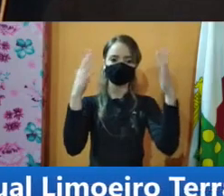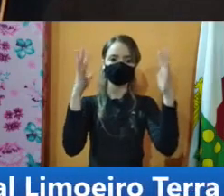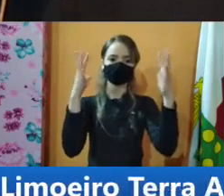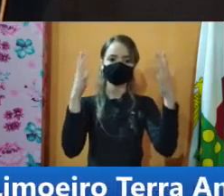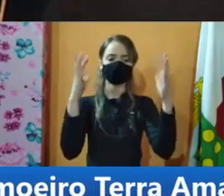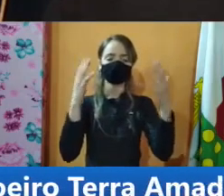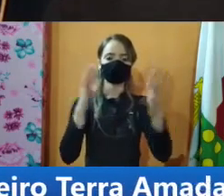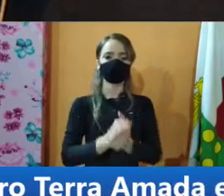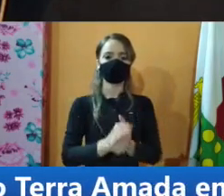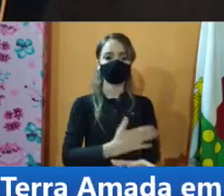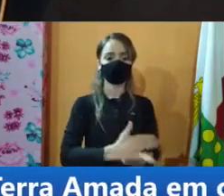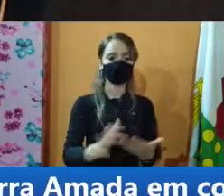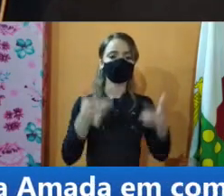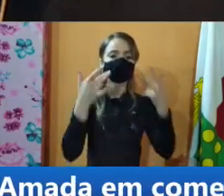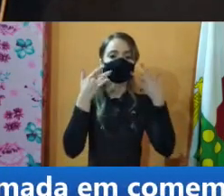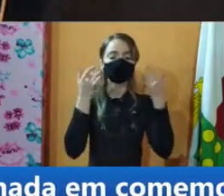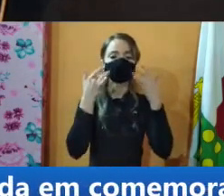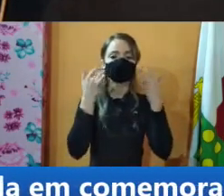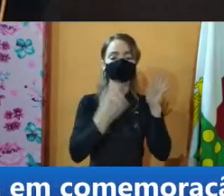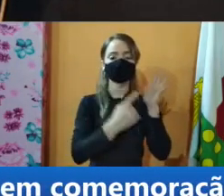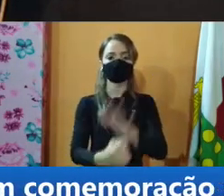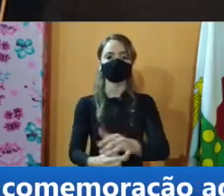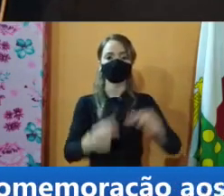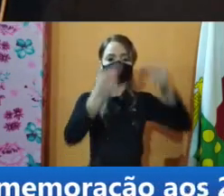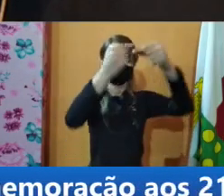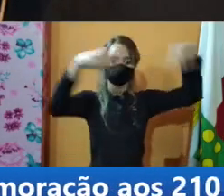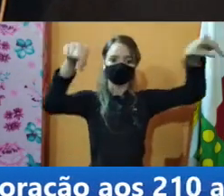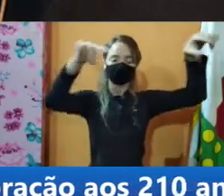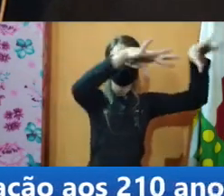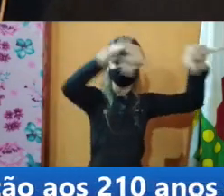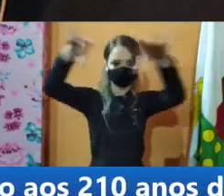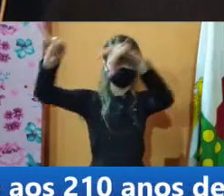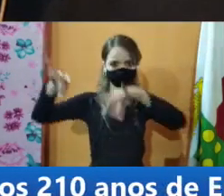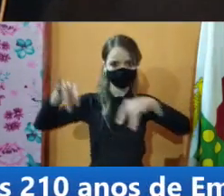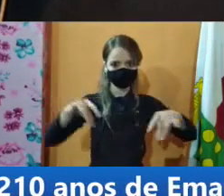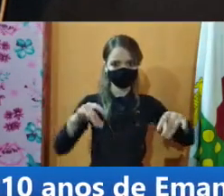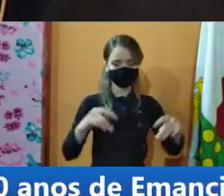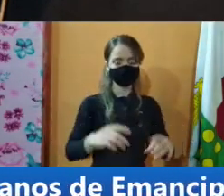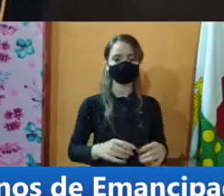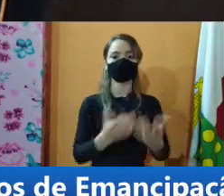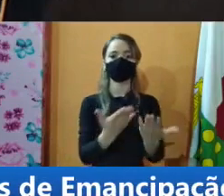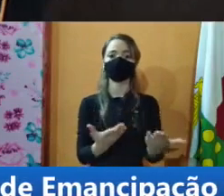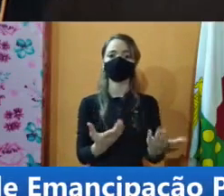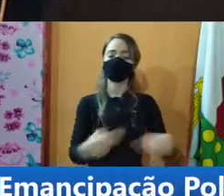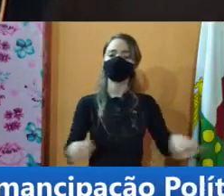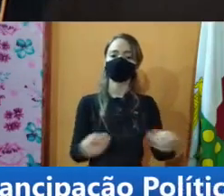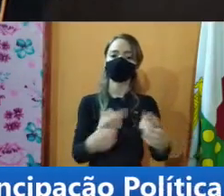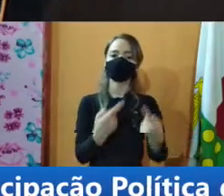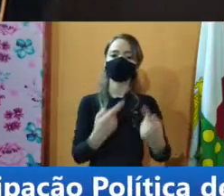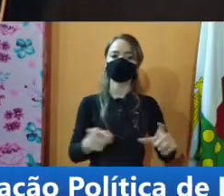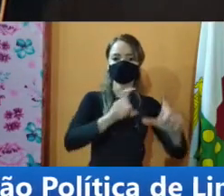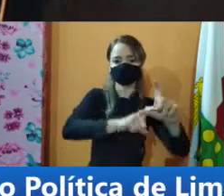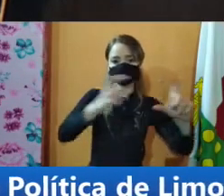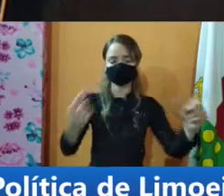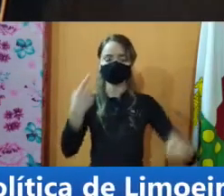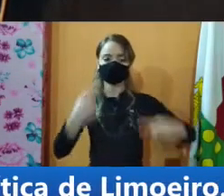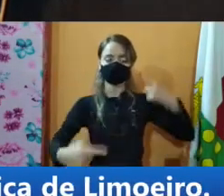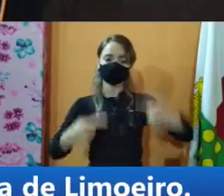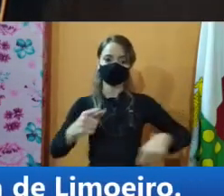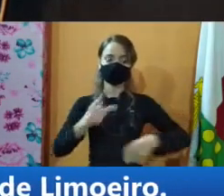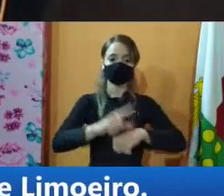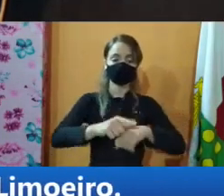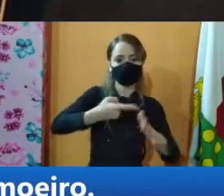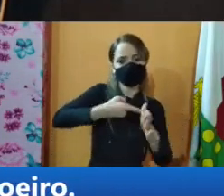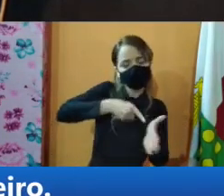Vamos agora a uma apresentação do cordel em homenagem à emancipação. Recentemente, com a contribuição de alguns limoeirenses e da pesquisa